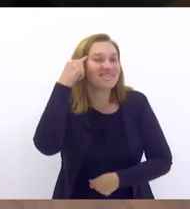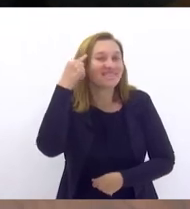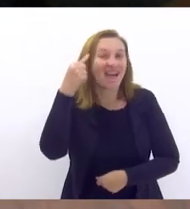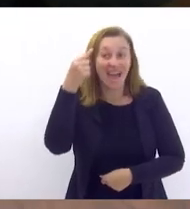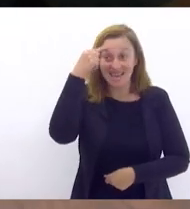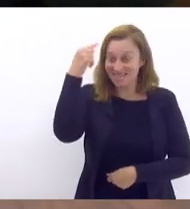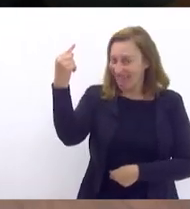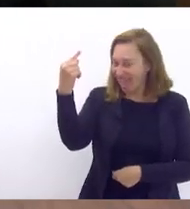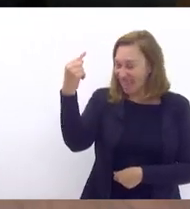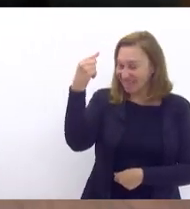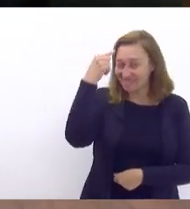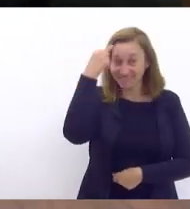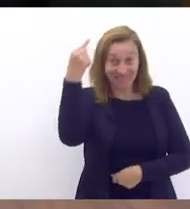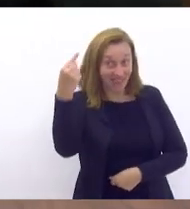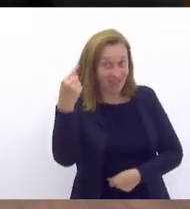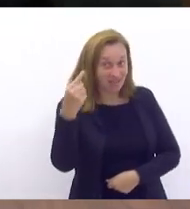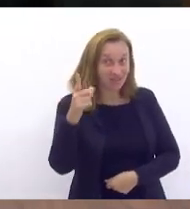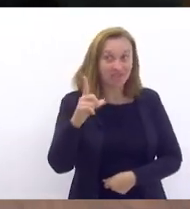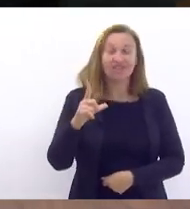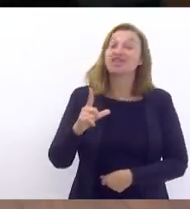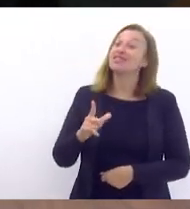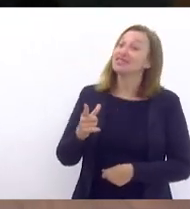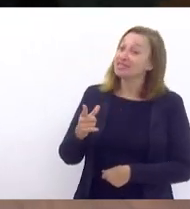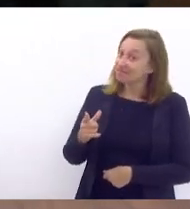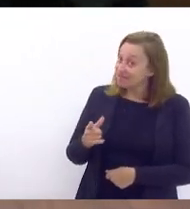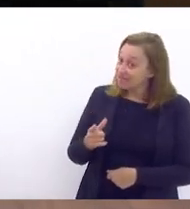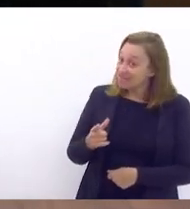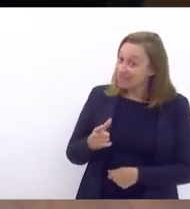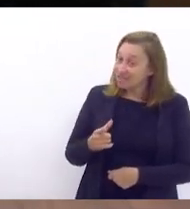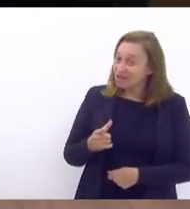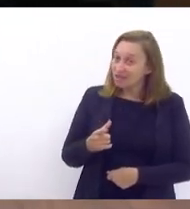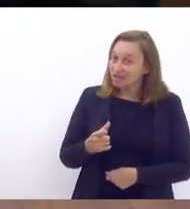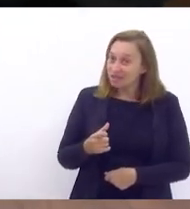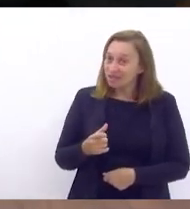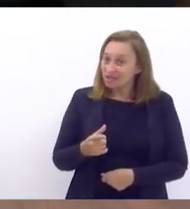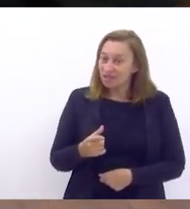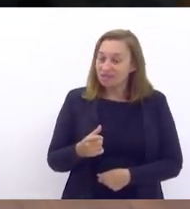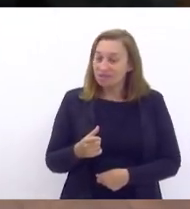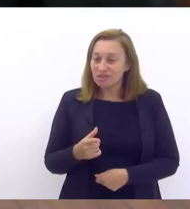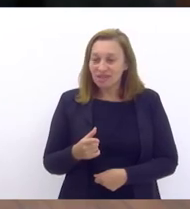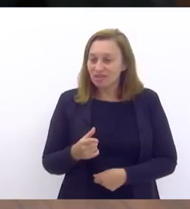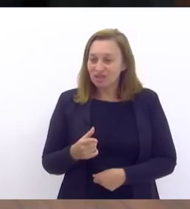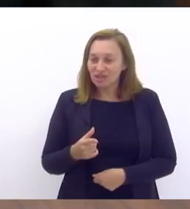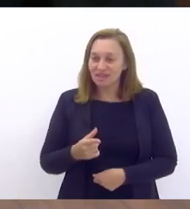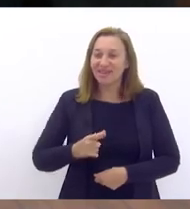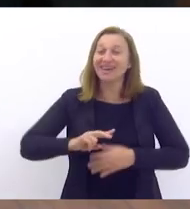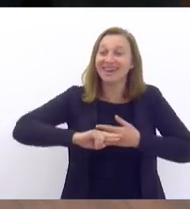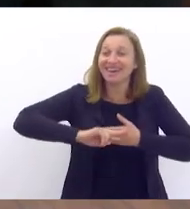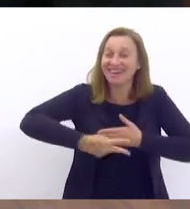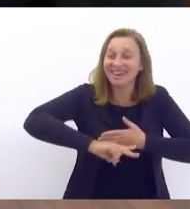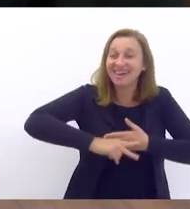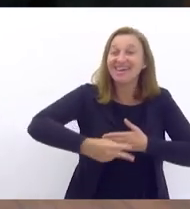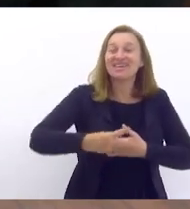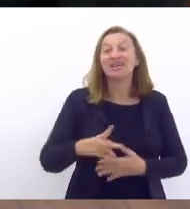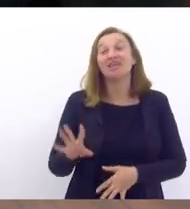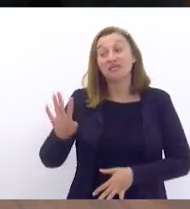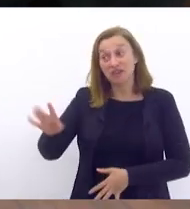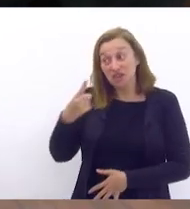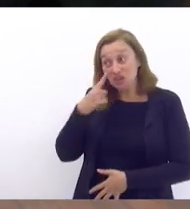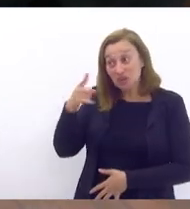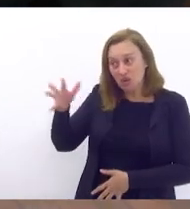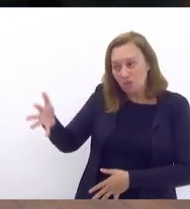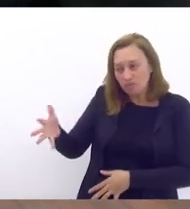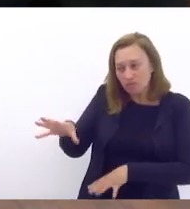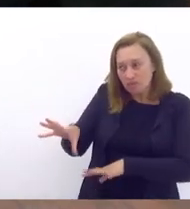Ideias, repito, ideias têm consequências. Veja que eu peguei a fala do deputado, né,